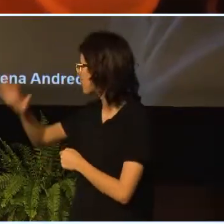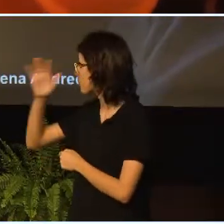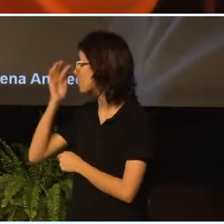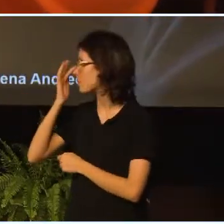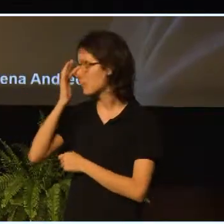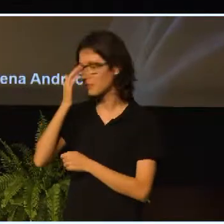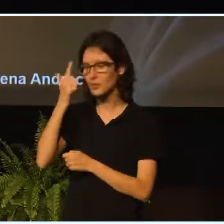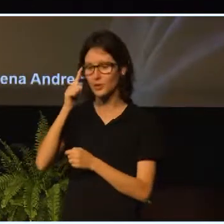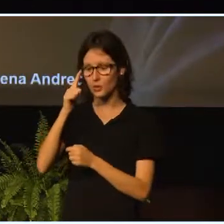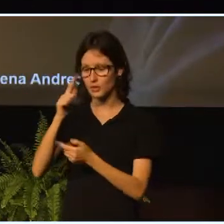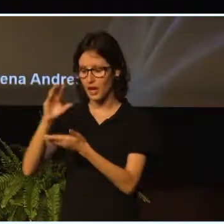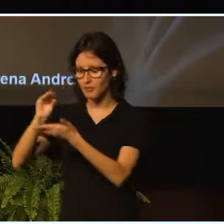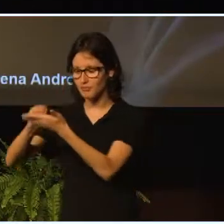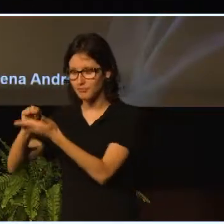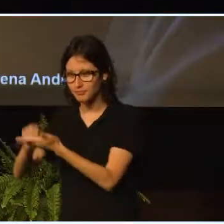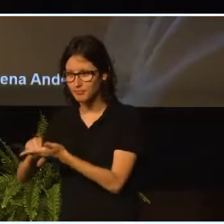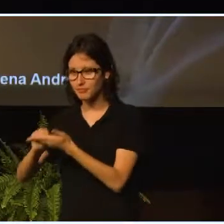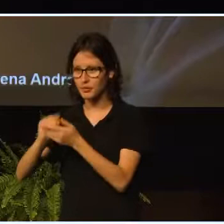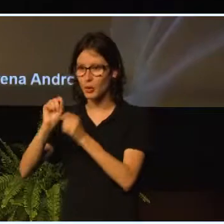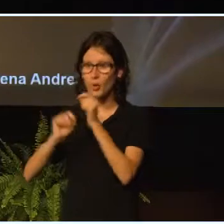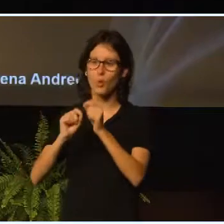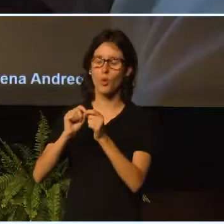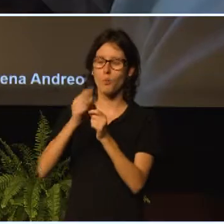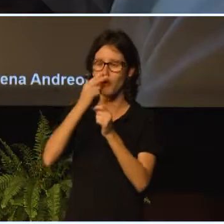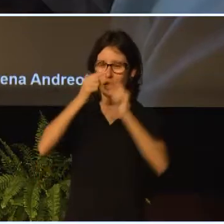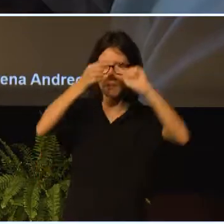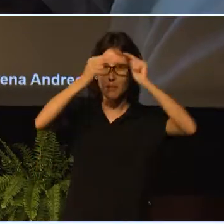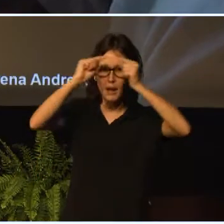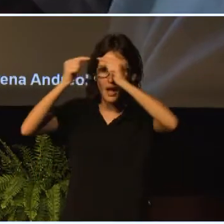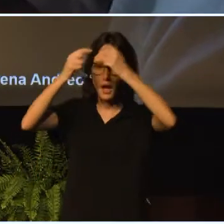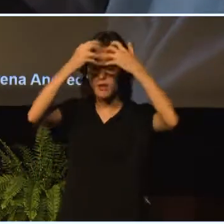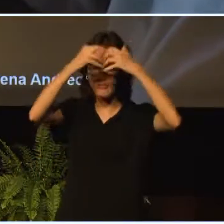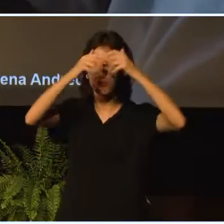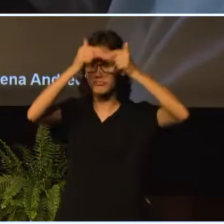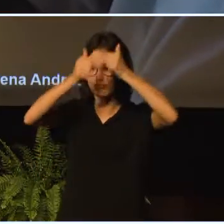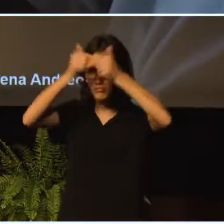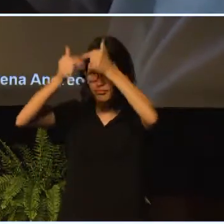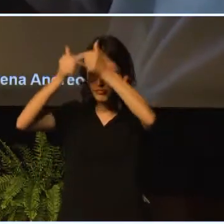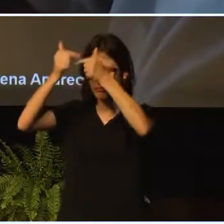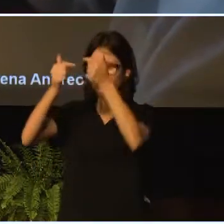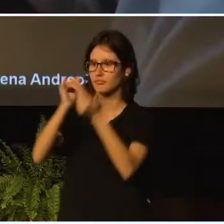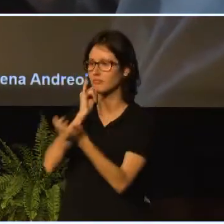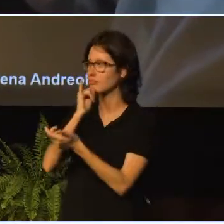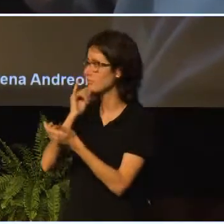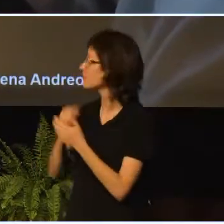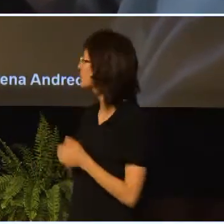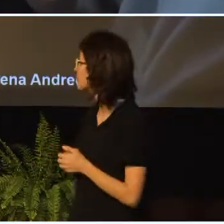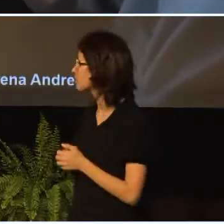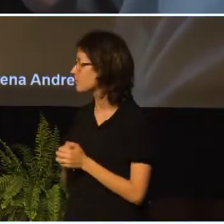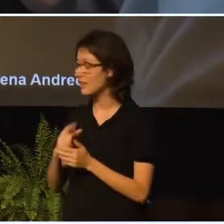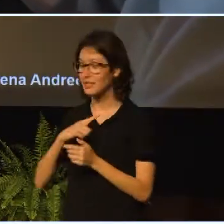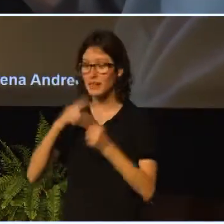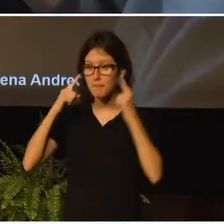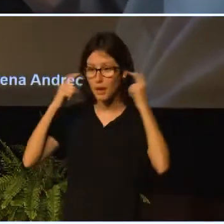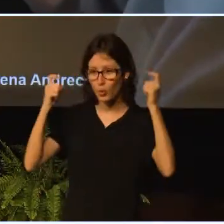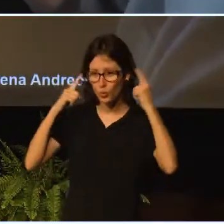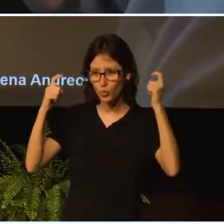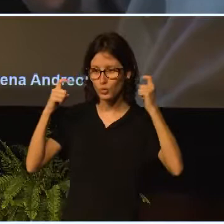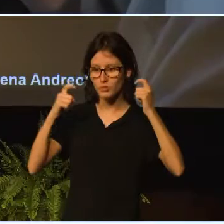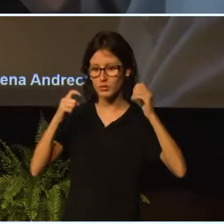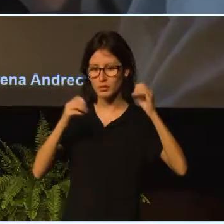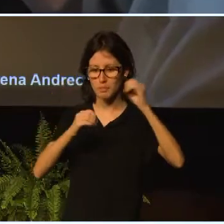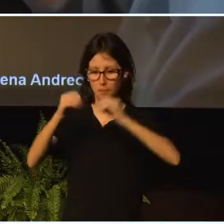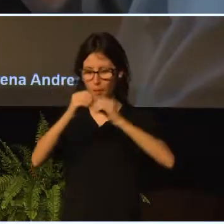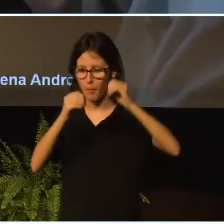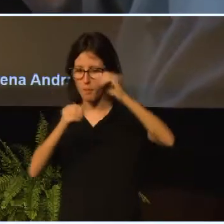você pode registrar neurônios funcionando. Nesse caso, Cada barulho desse é